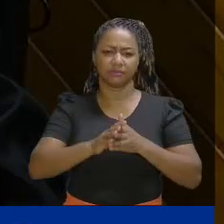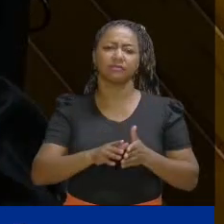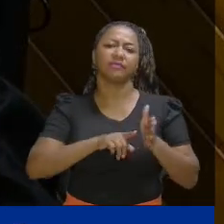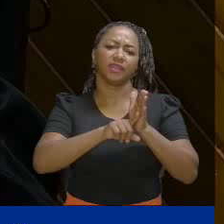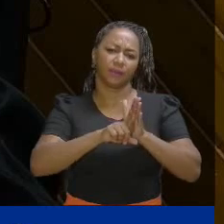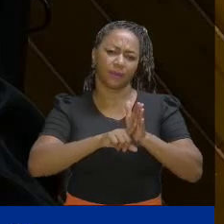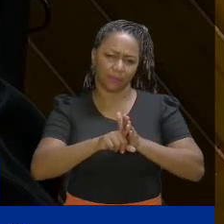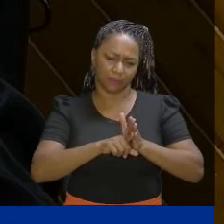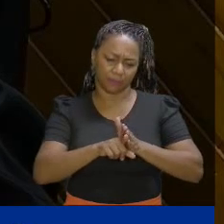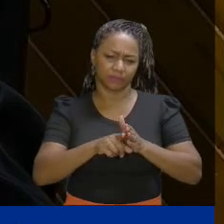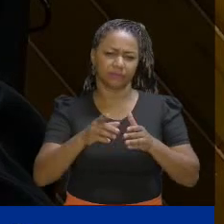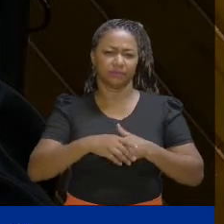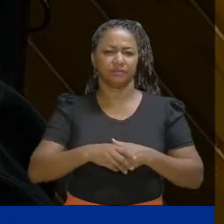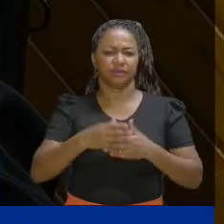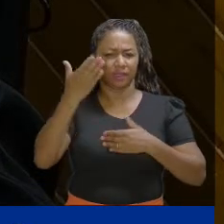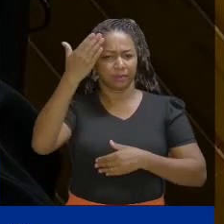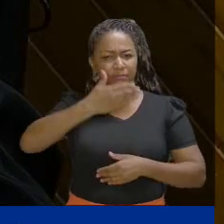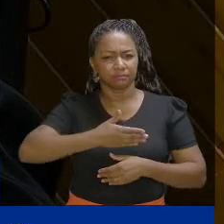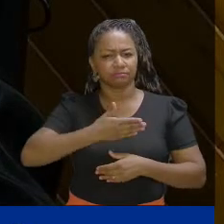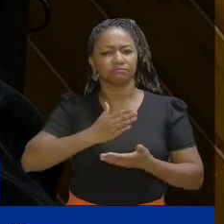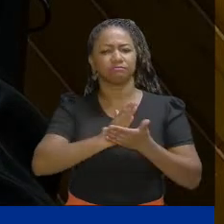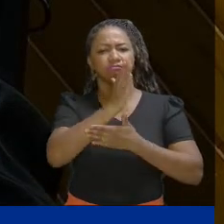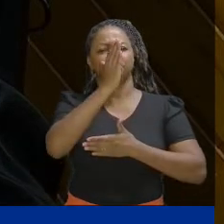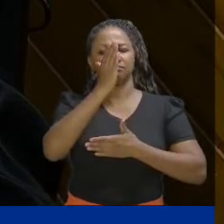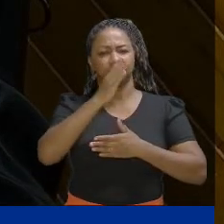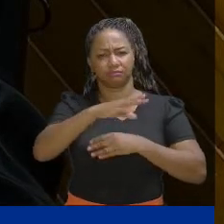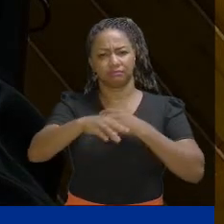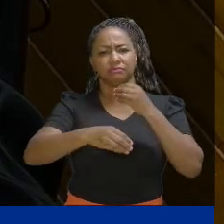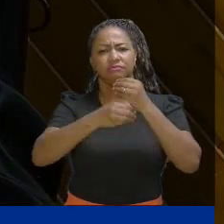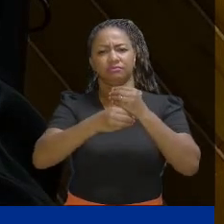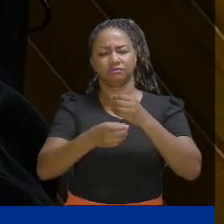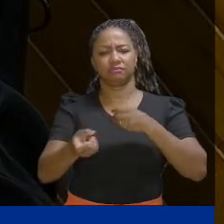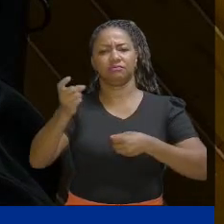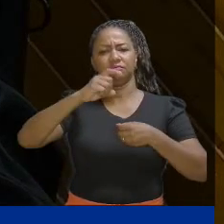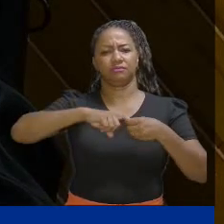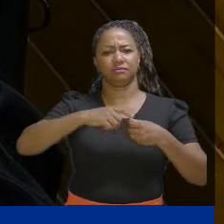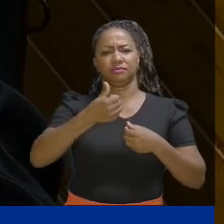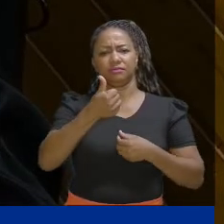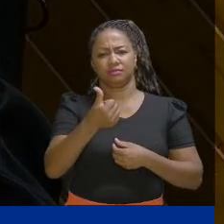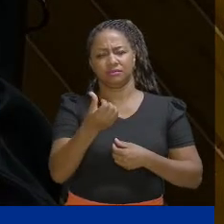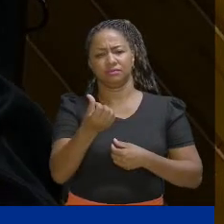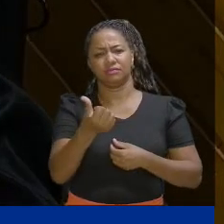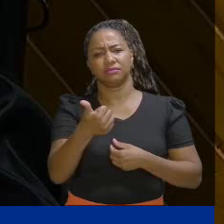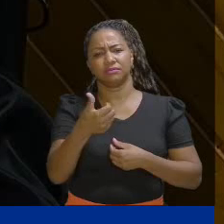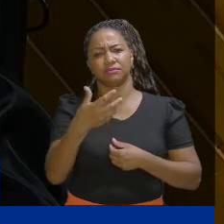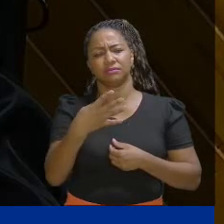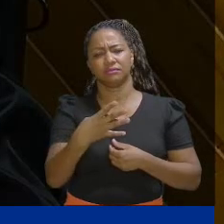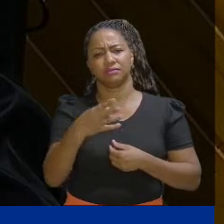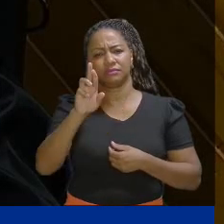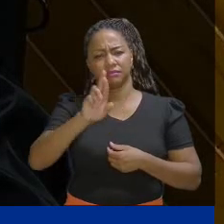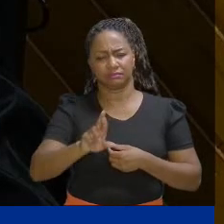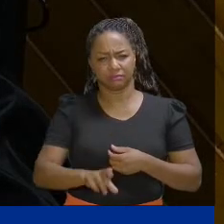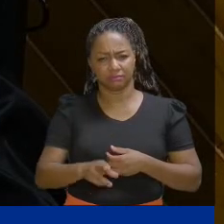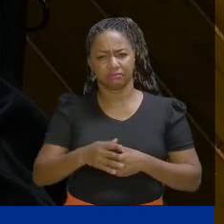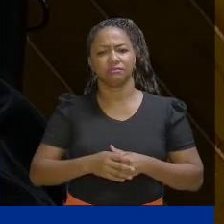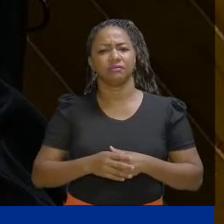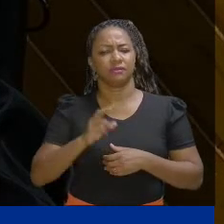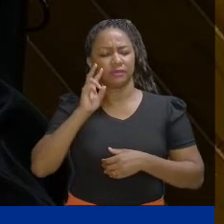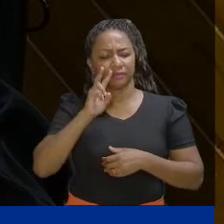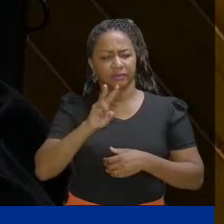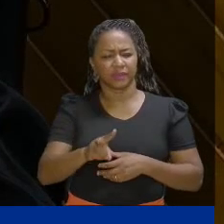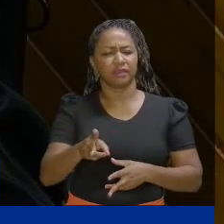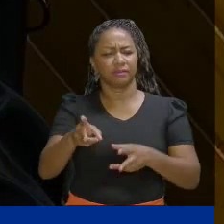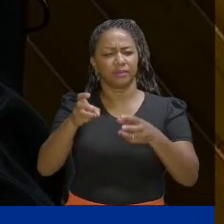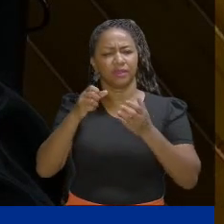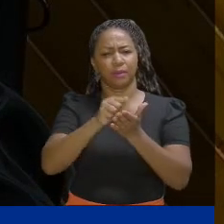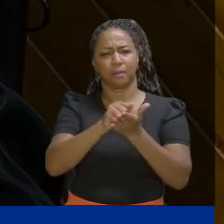análise técnica concluiu pela aprovação com ressalvas e devolução de R$ 614. Como vão ver, é decorrente do pagamento